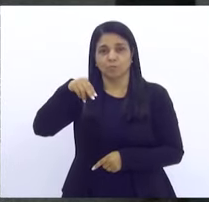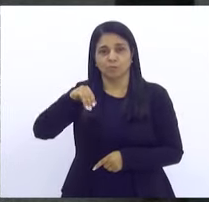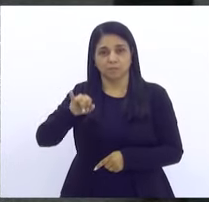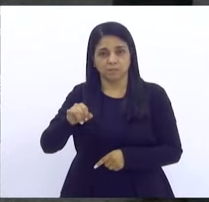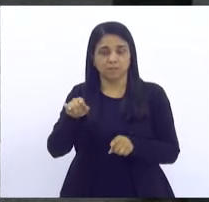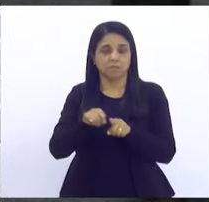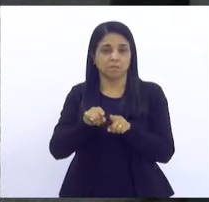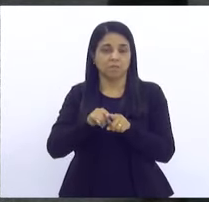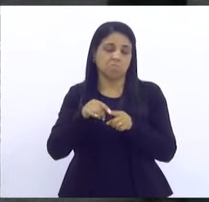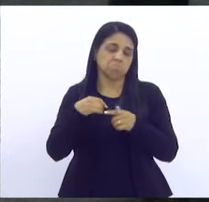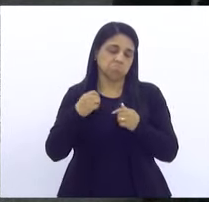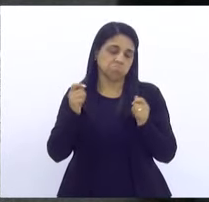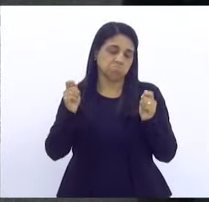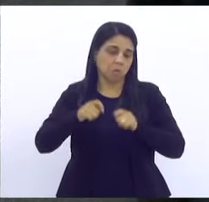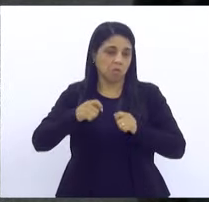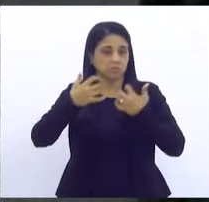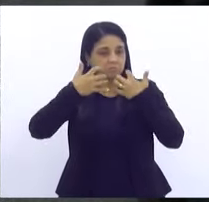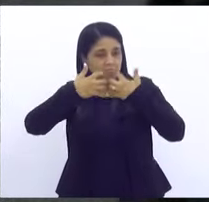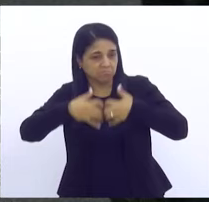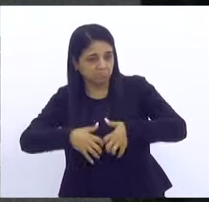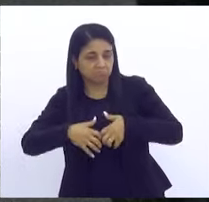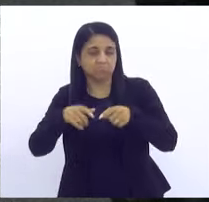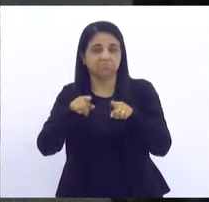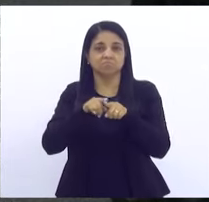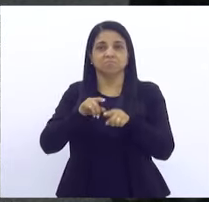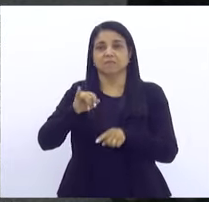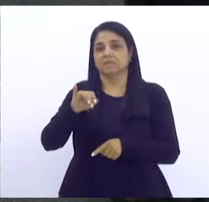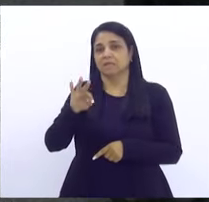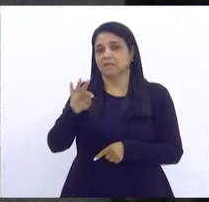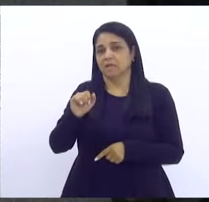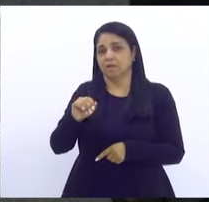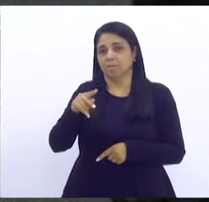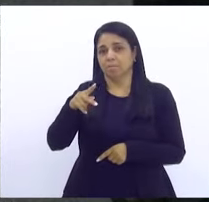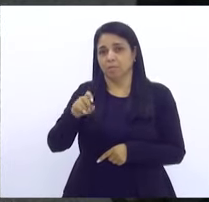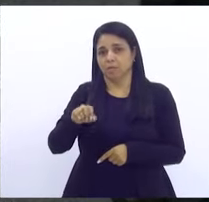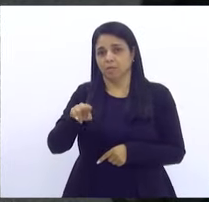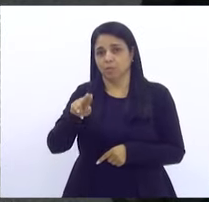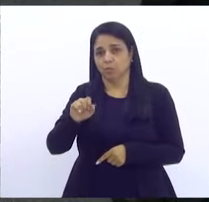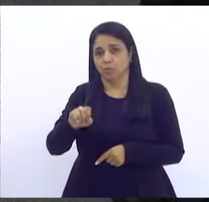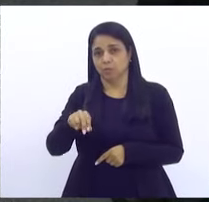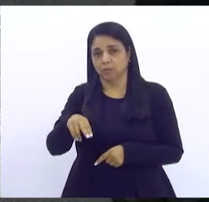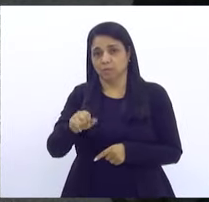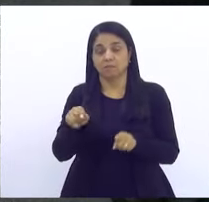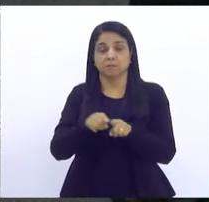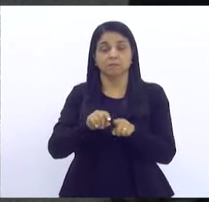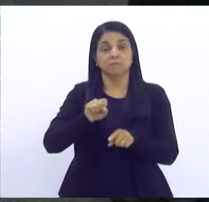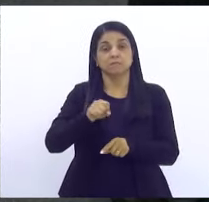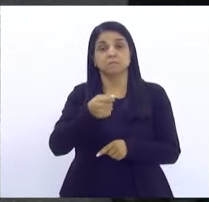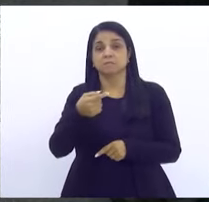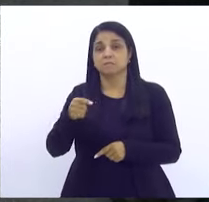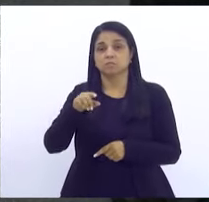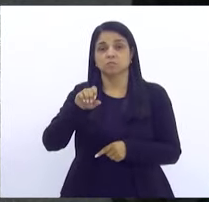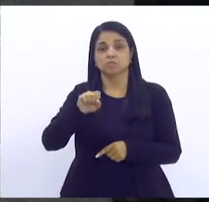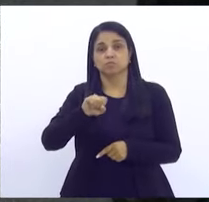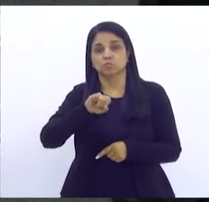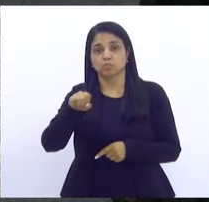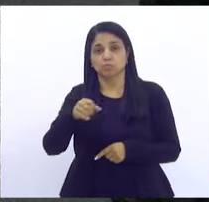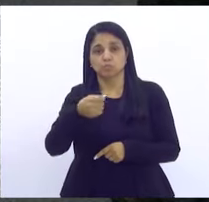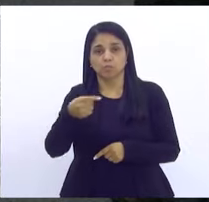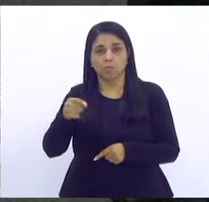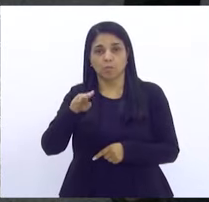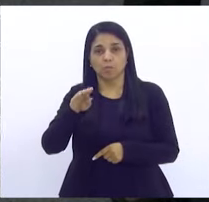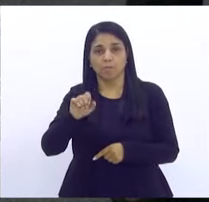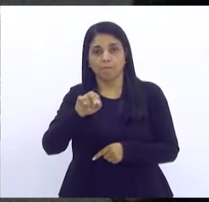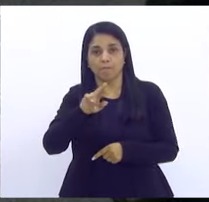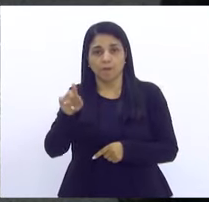carnaval em Teresópolis, tem carnaval em Itaperuna, então, tem carnaval em São João da Barra, lá em Cambuci, lá